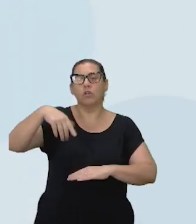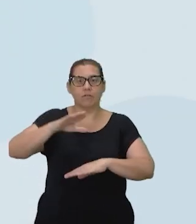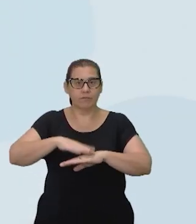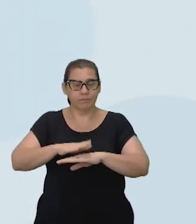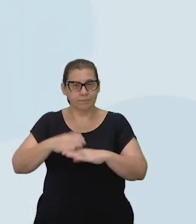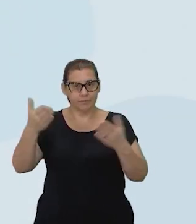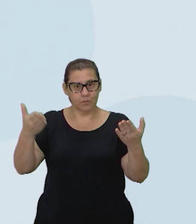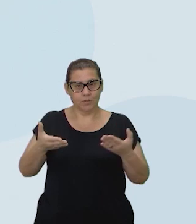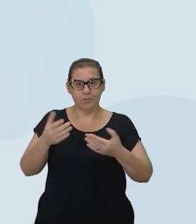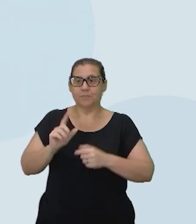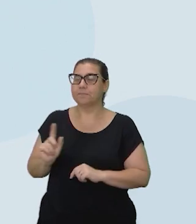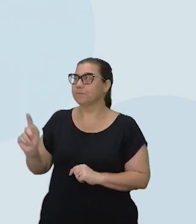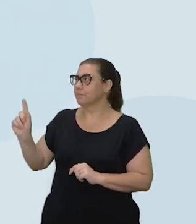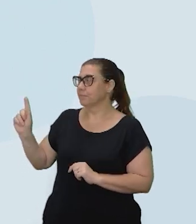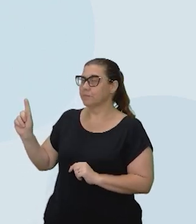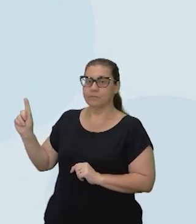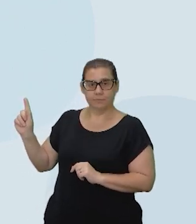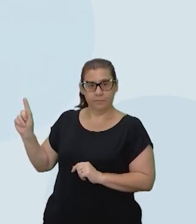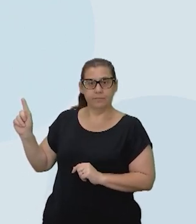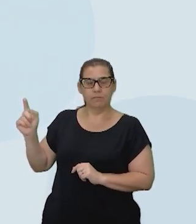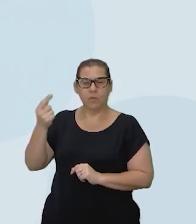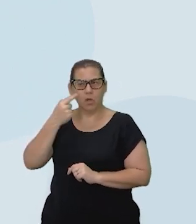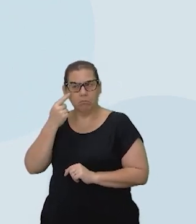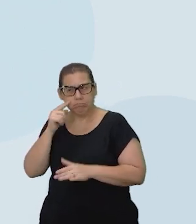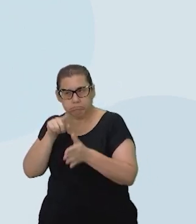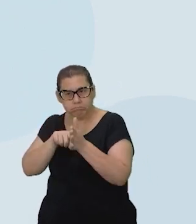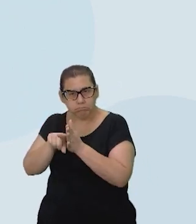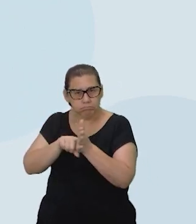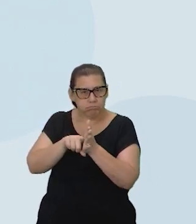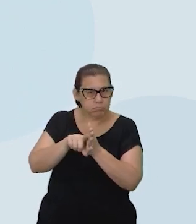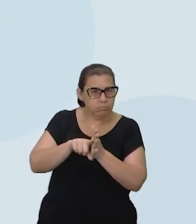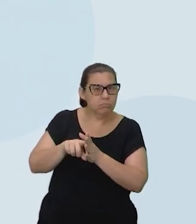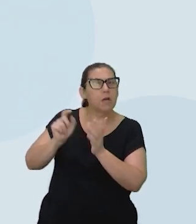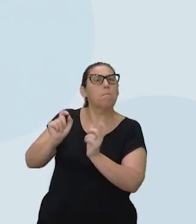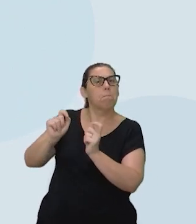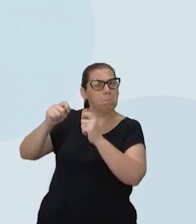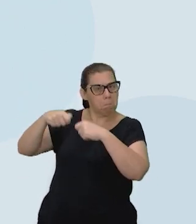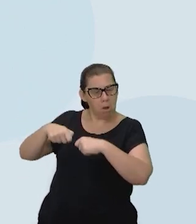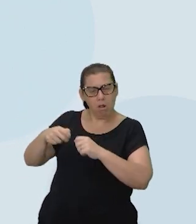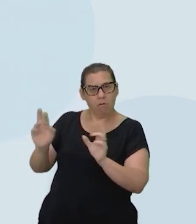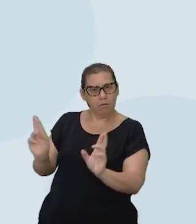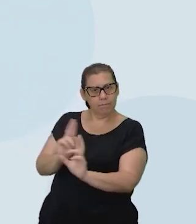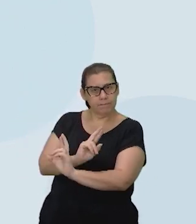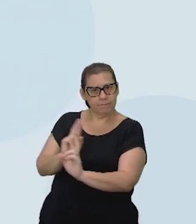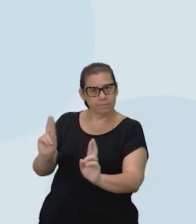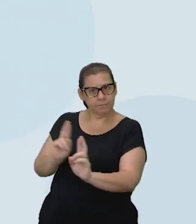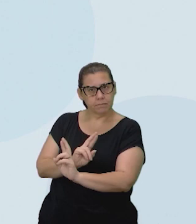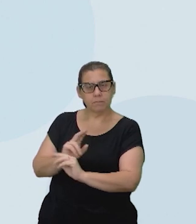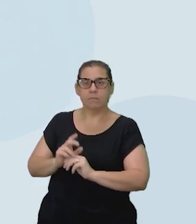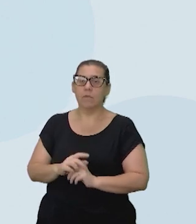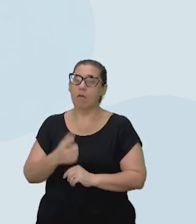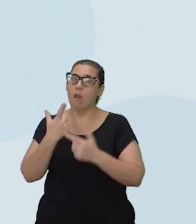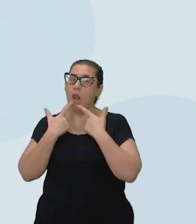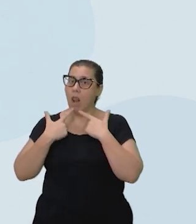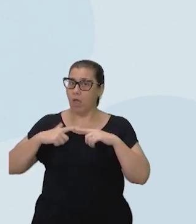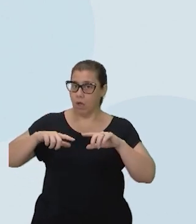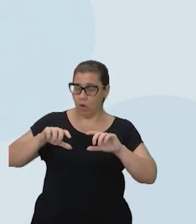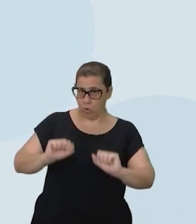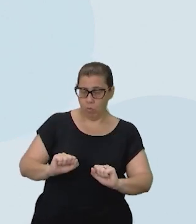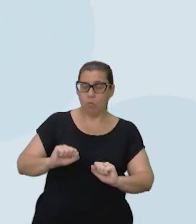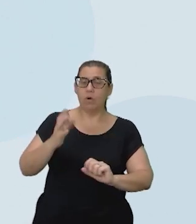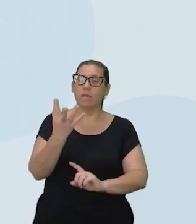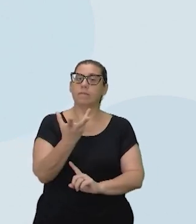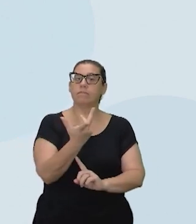de hoje? Olha só. Investigar as potencialidades das relações entre linguagens artísticas